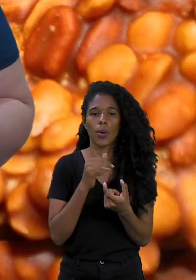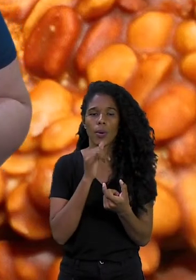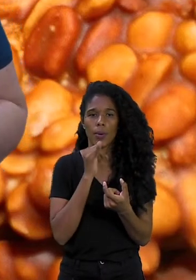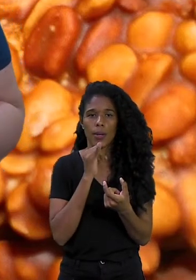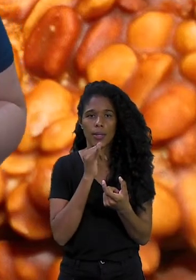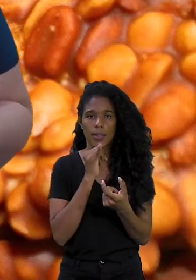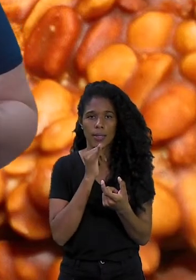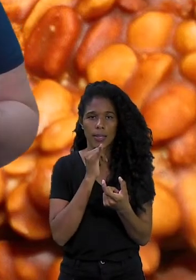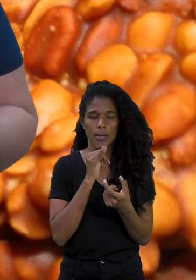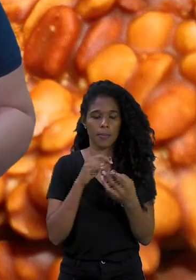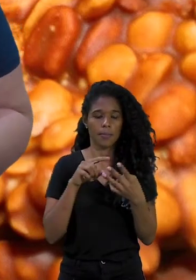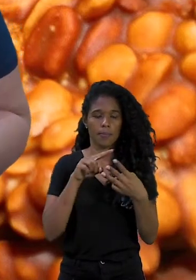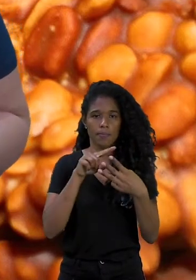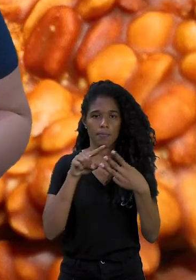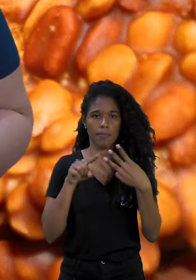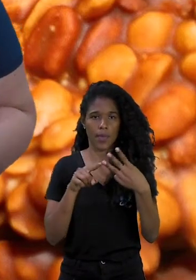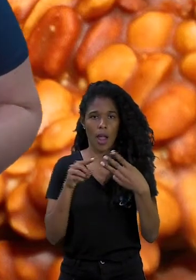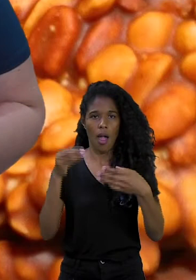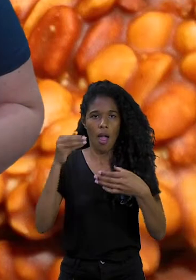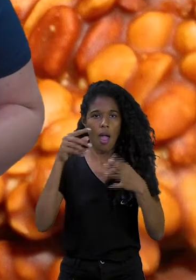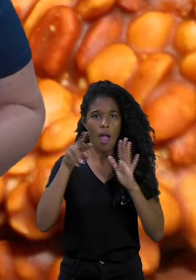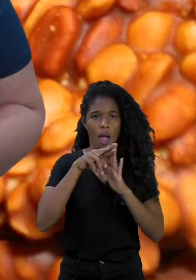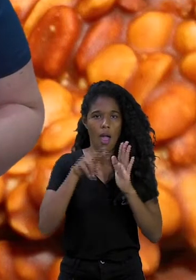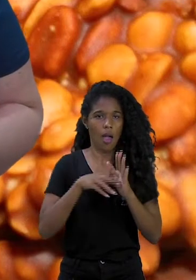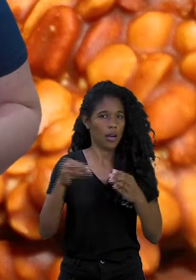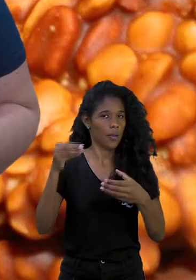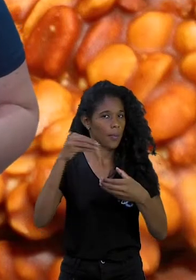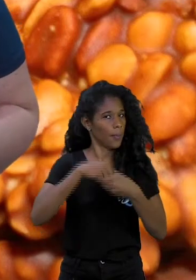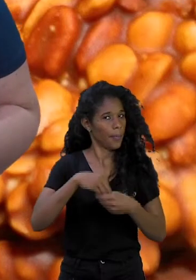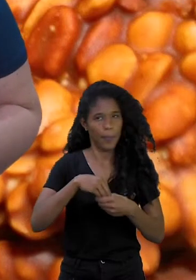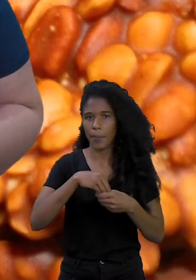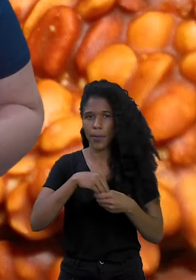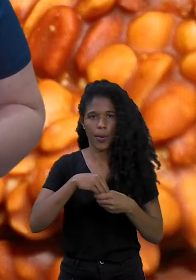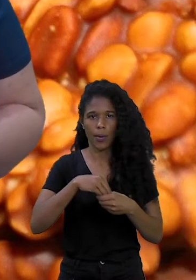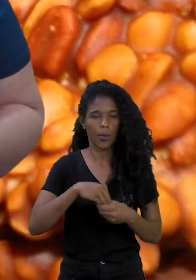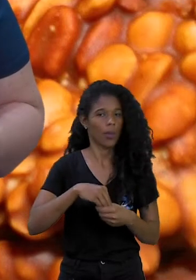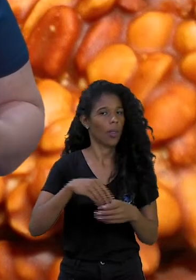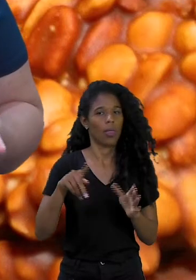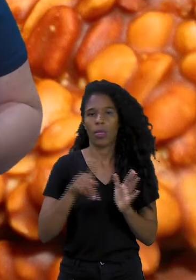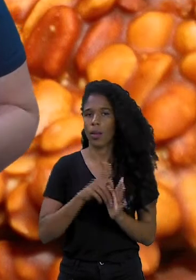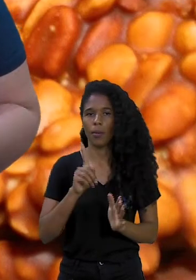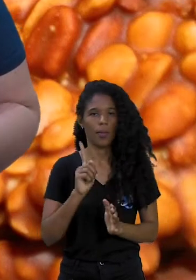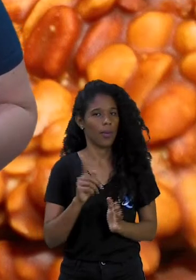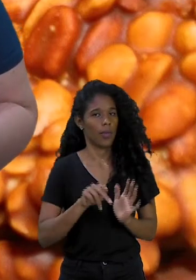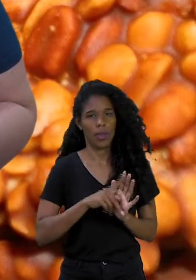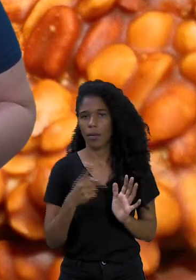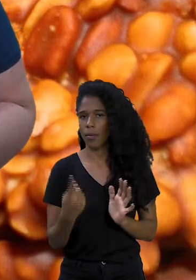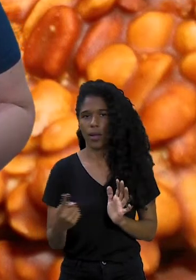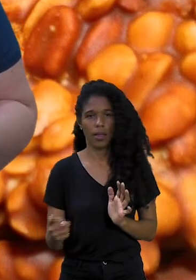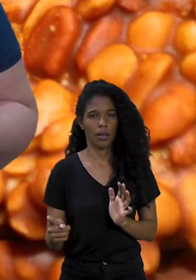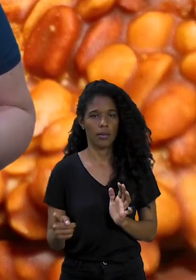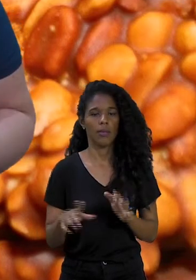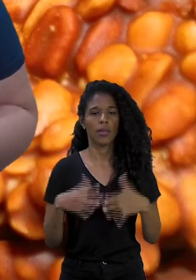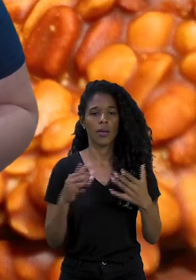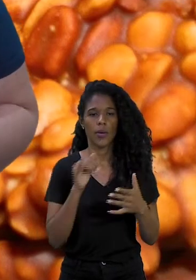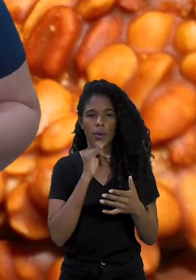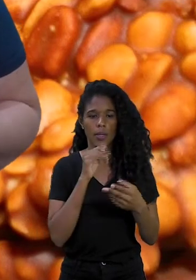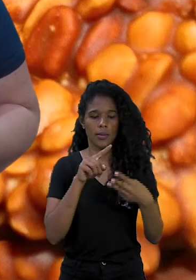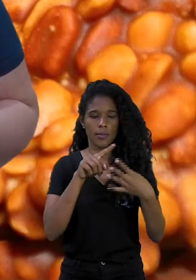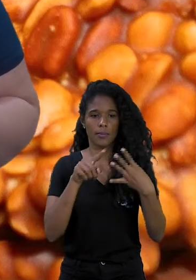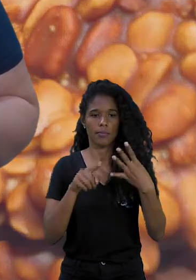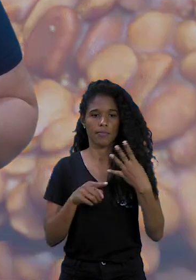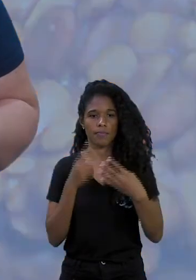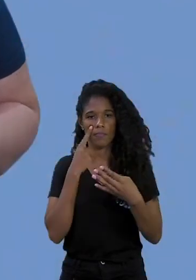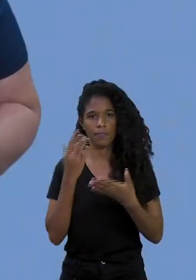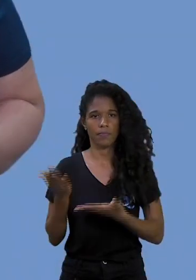das espécies animais e botânicas, que apesar delas apresentarem esse elemento de ligação, elas precisam do hífen,